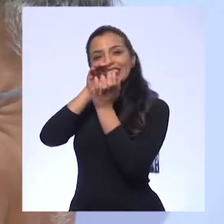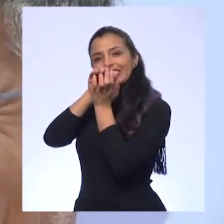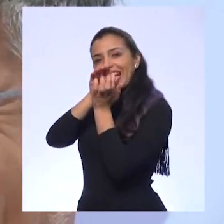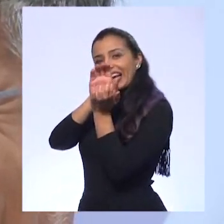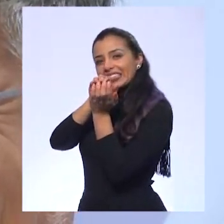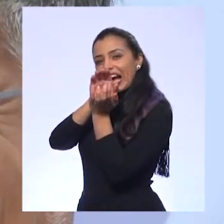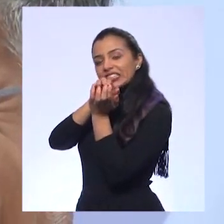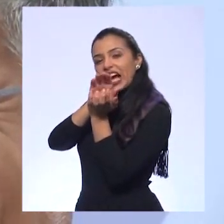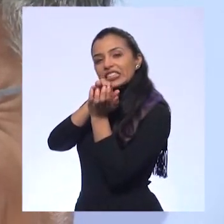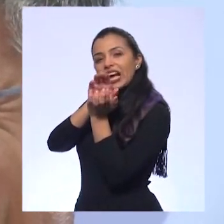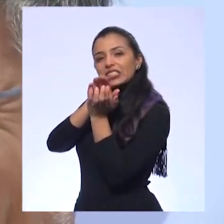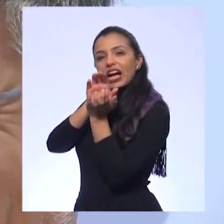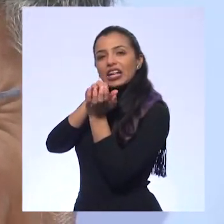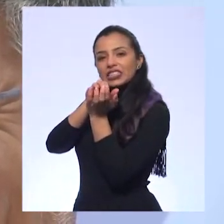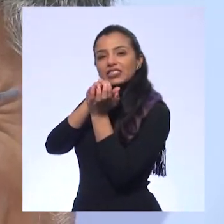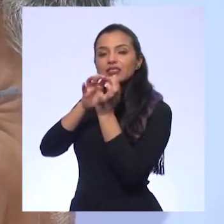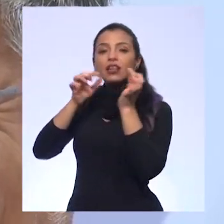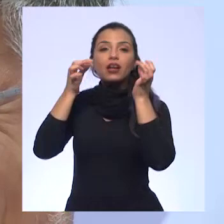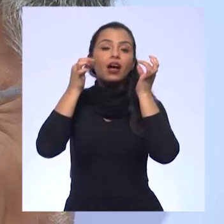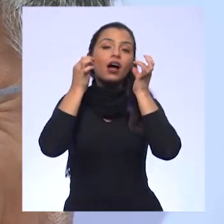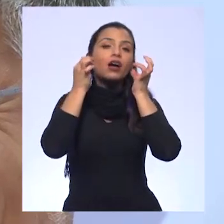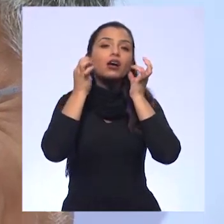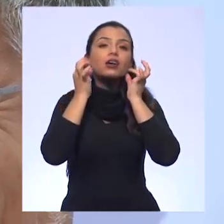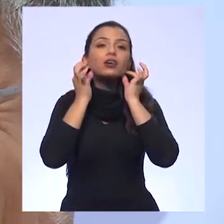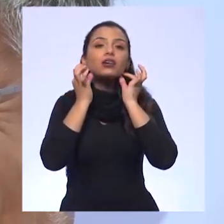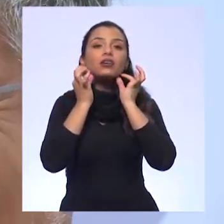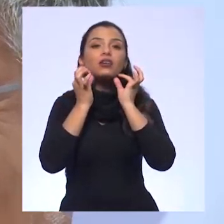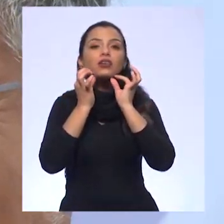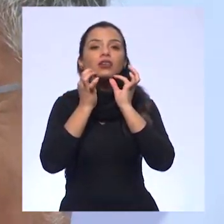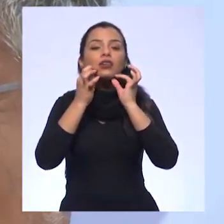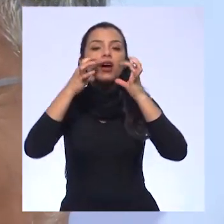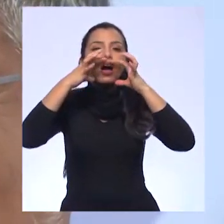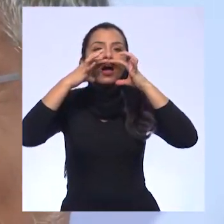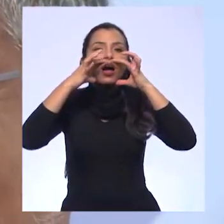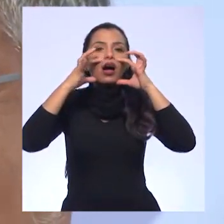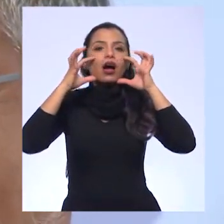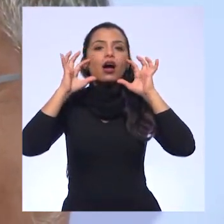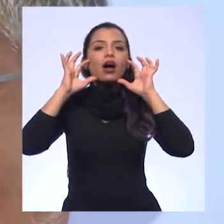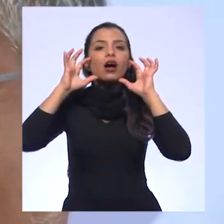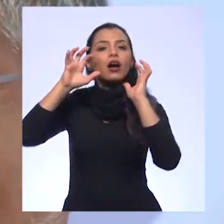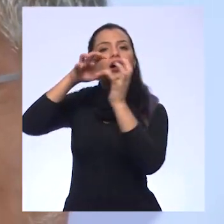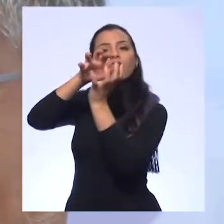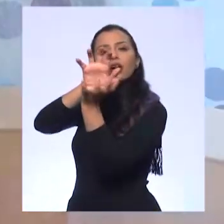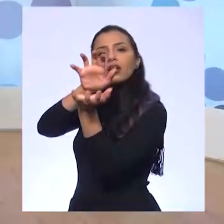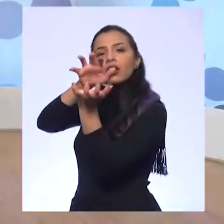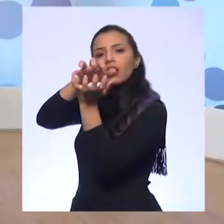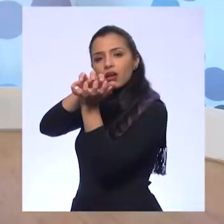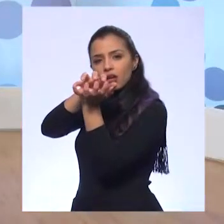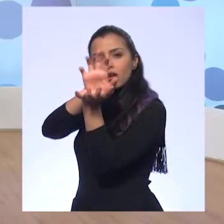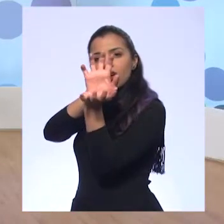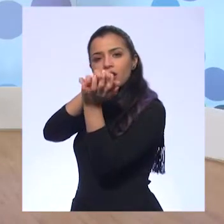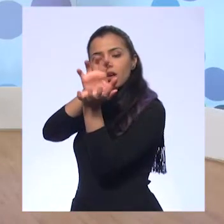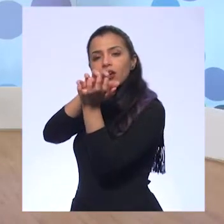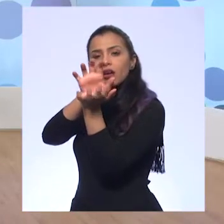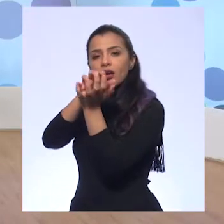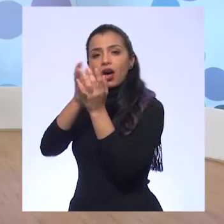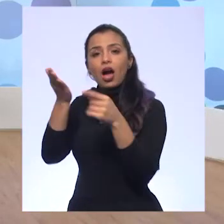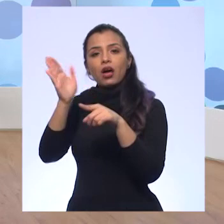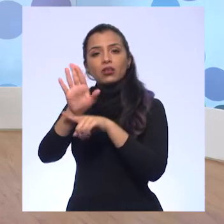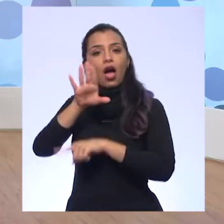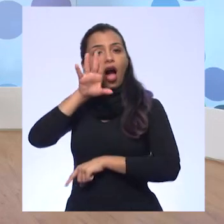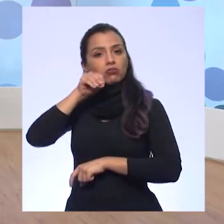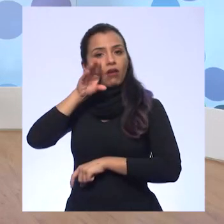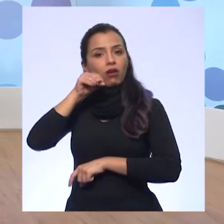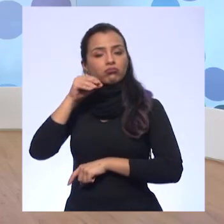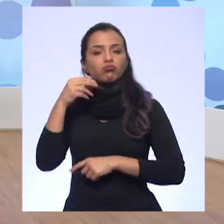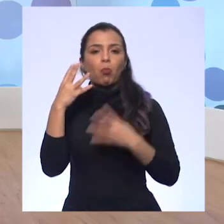aquela parte da mandíbula e do maxilar, é uma união, né? E esse músculo aí ajuda na mastigação. Então, quando